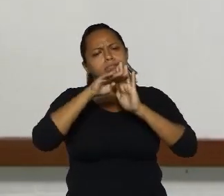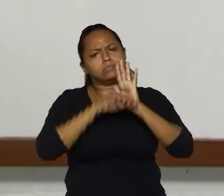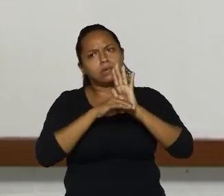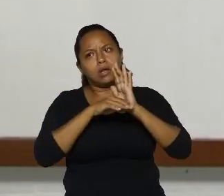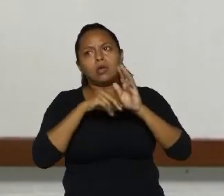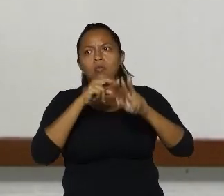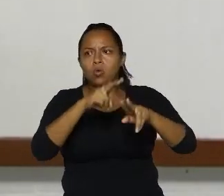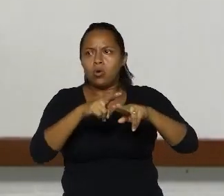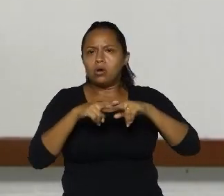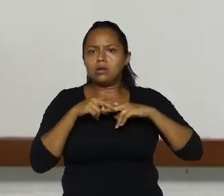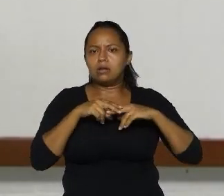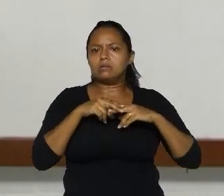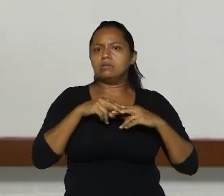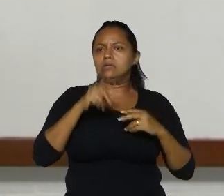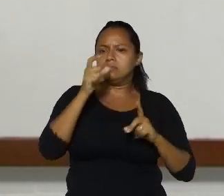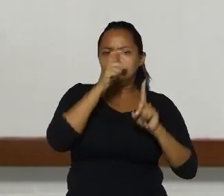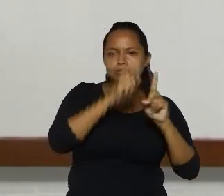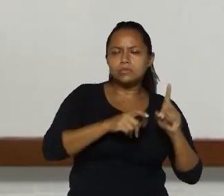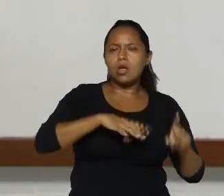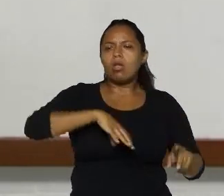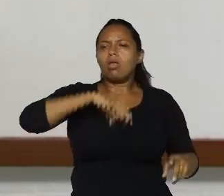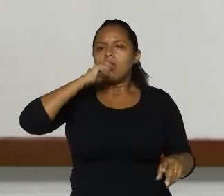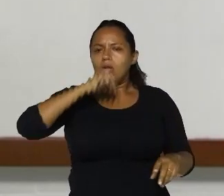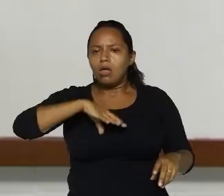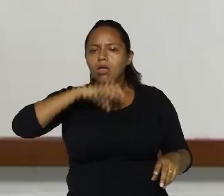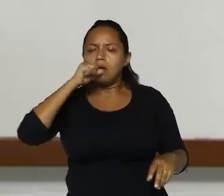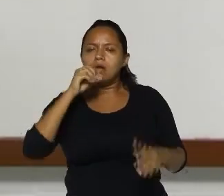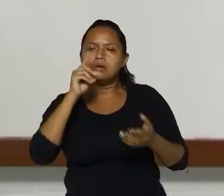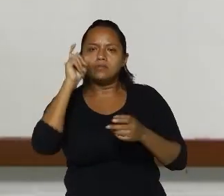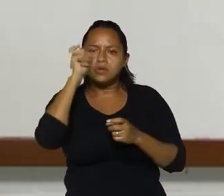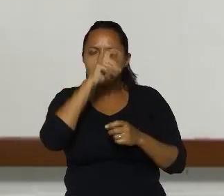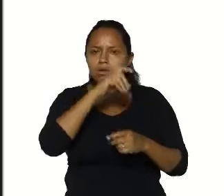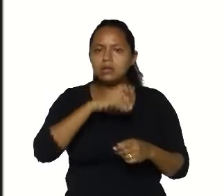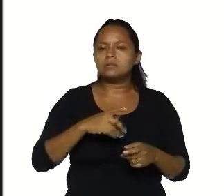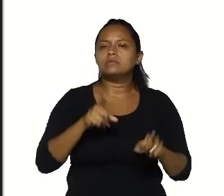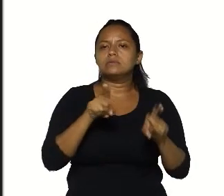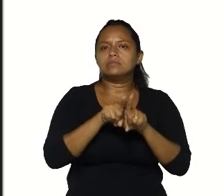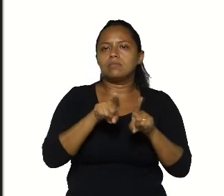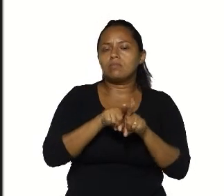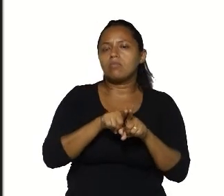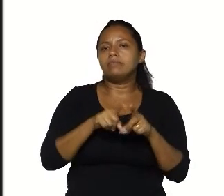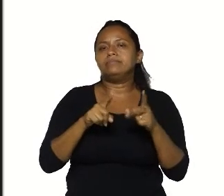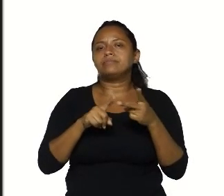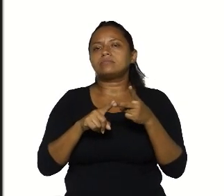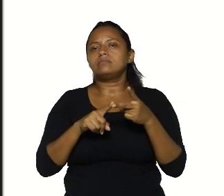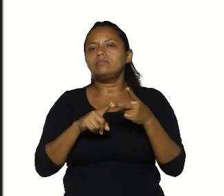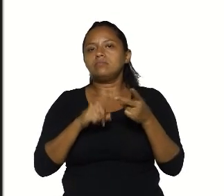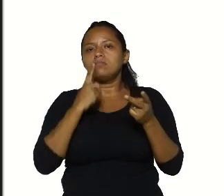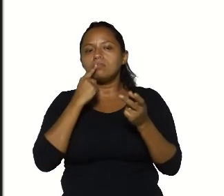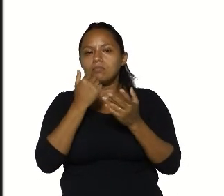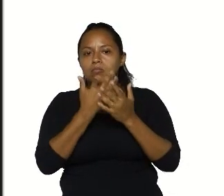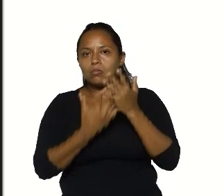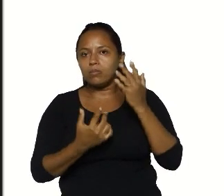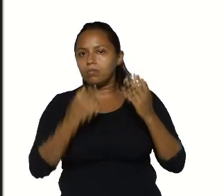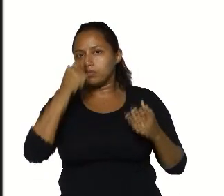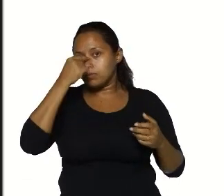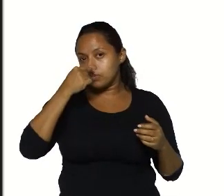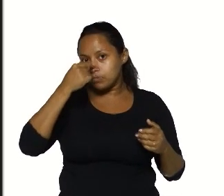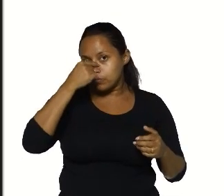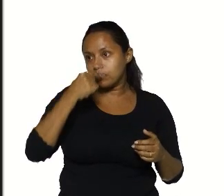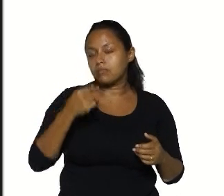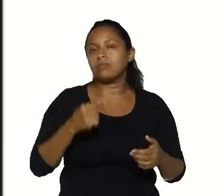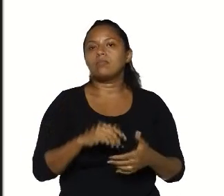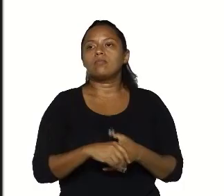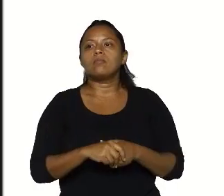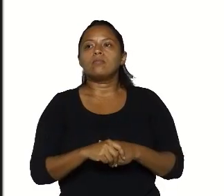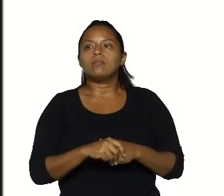justifique o paciente apresentar cansaço e dificuldade em respirar, e também o sangramento nasal.